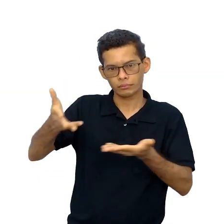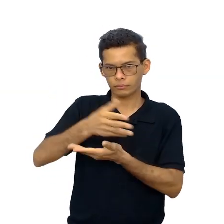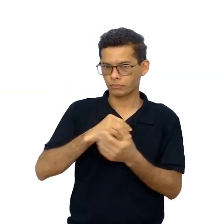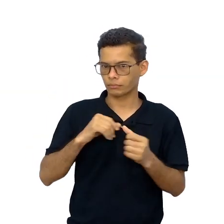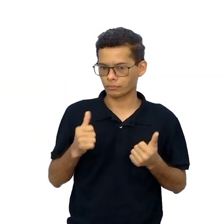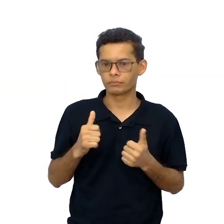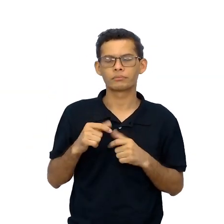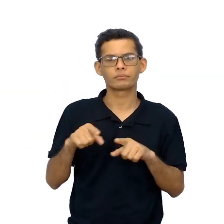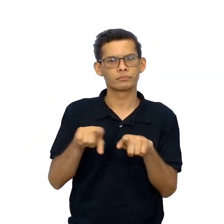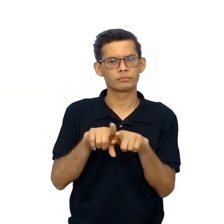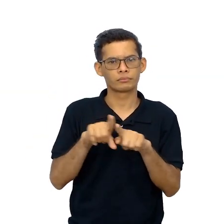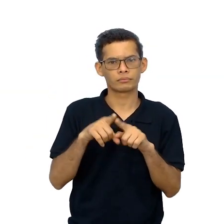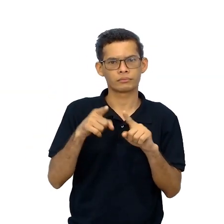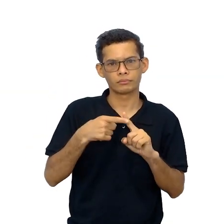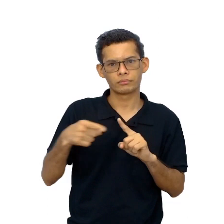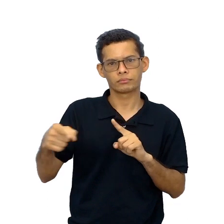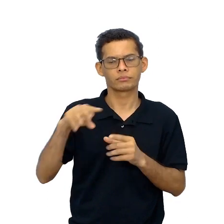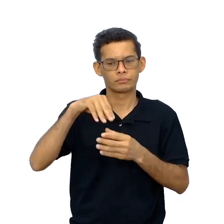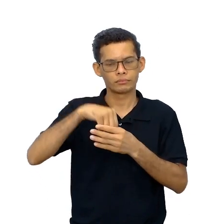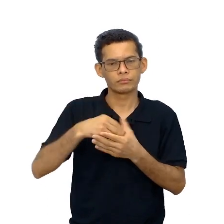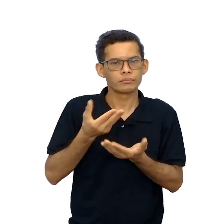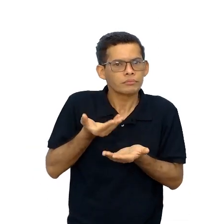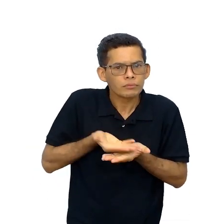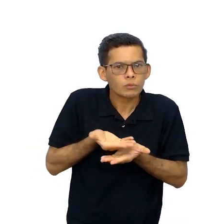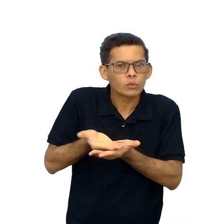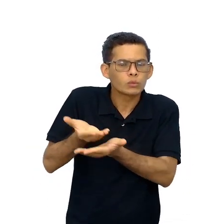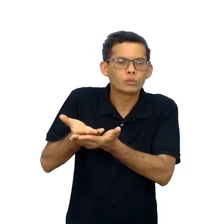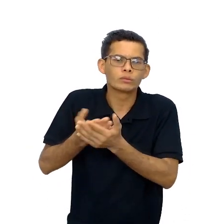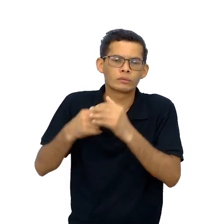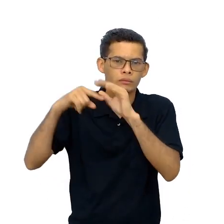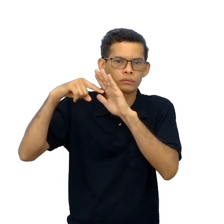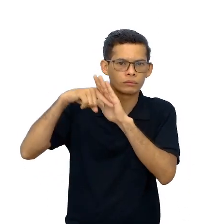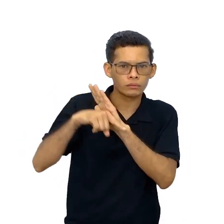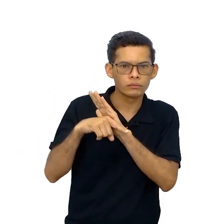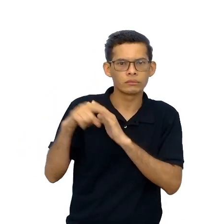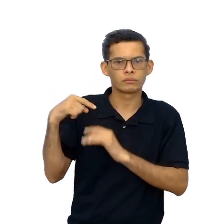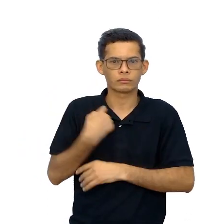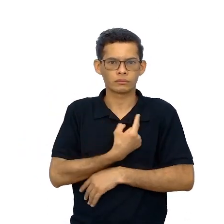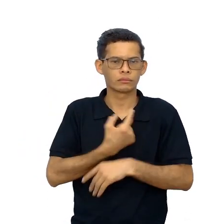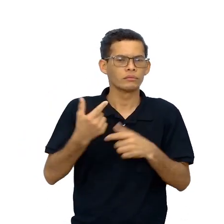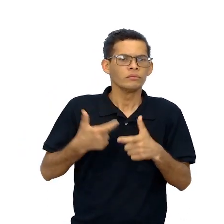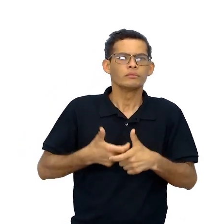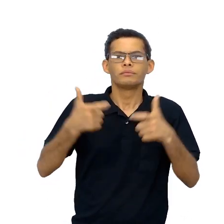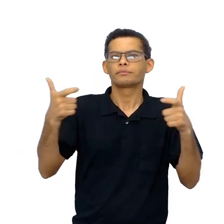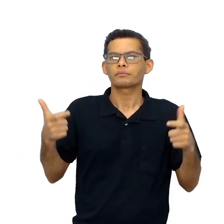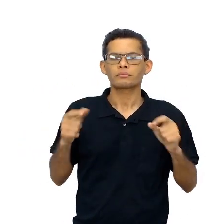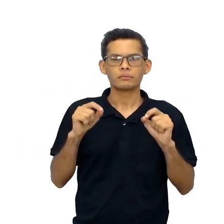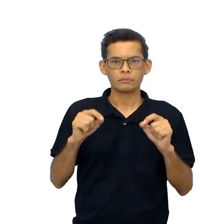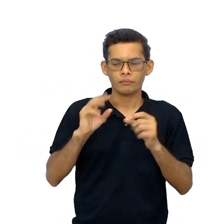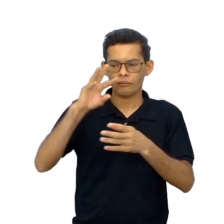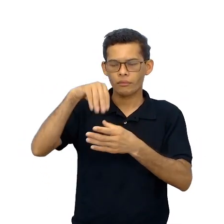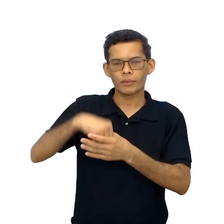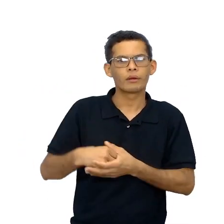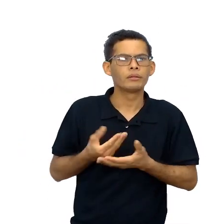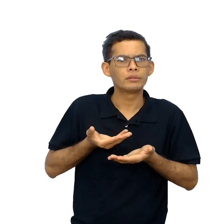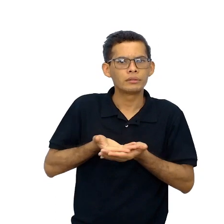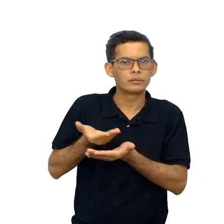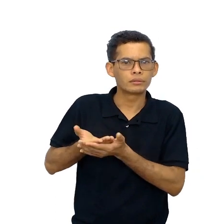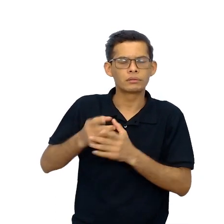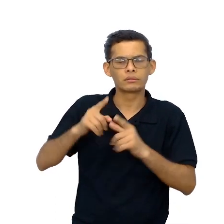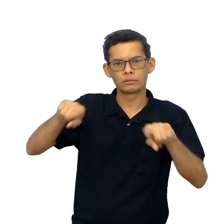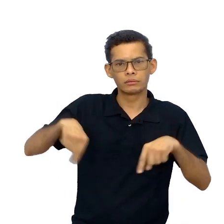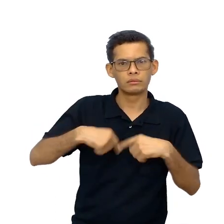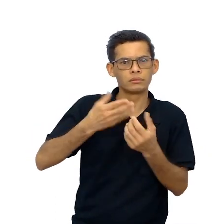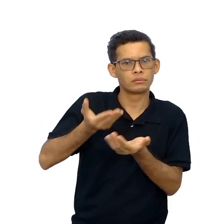estudos intensivos, como a maioria de nós, né, todos nós aqui que já estamos na sala de aula, né, os novos que